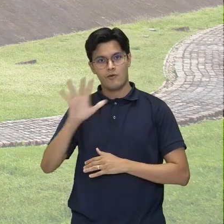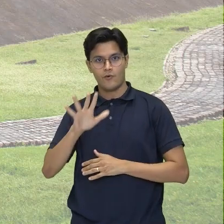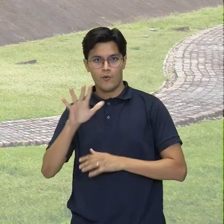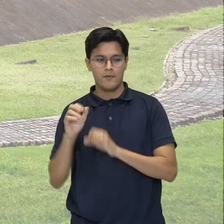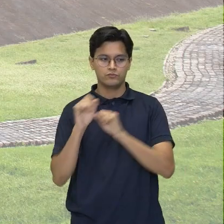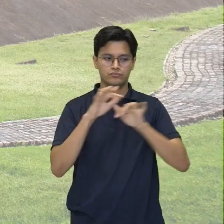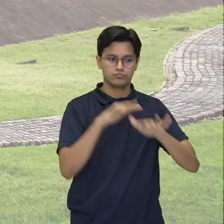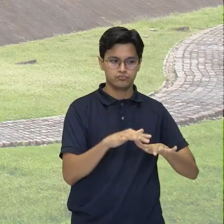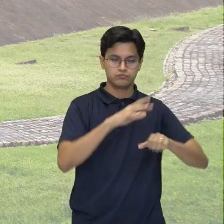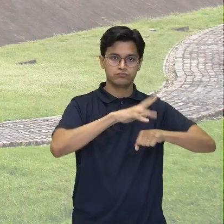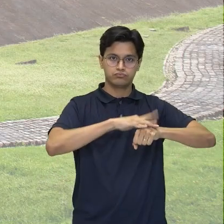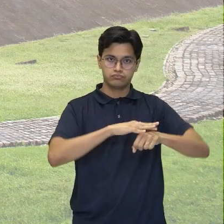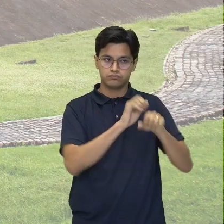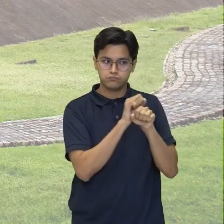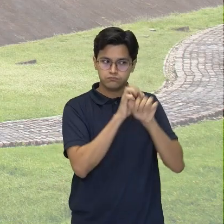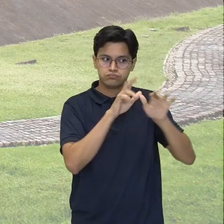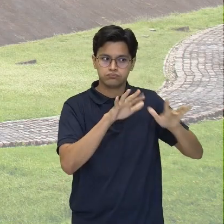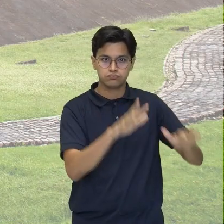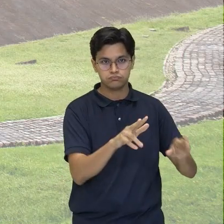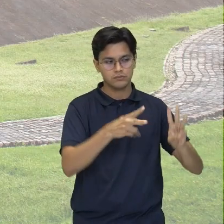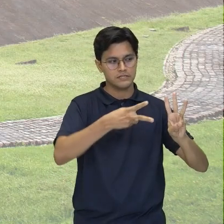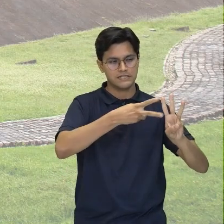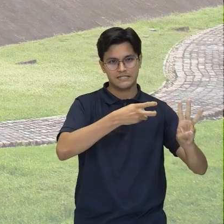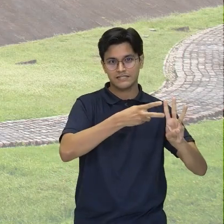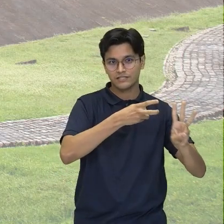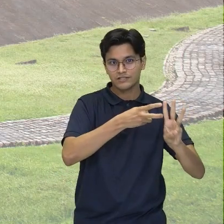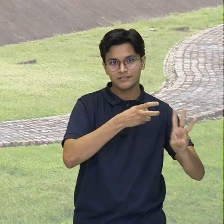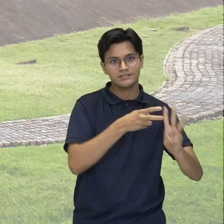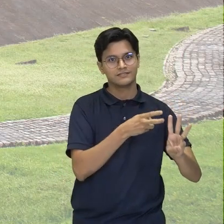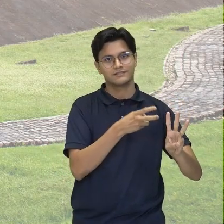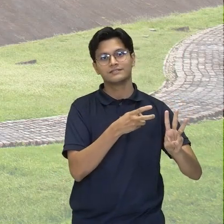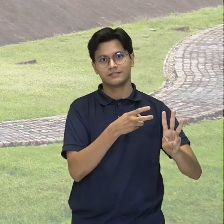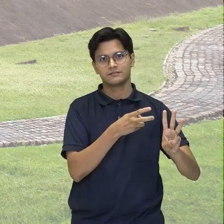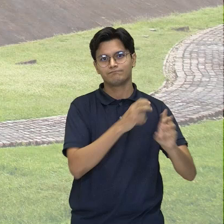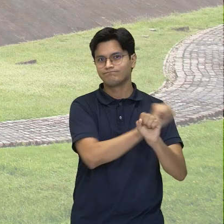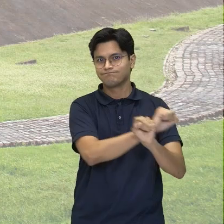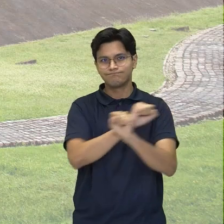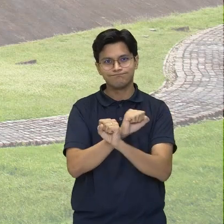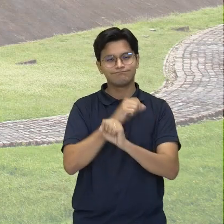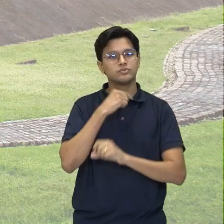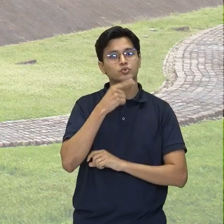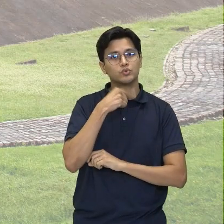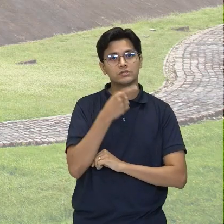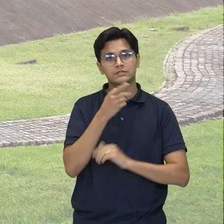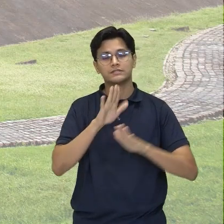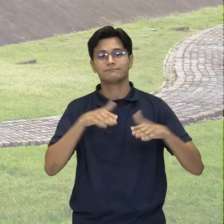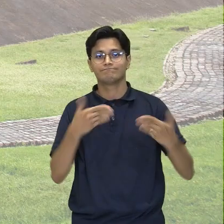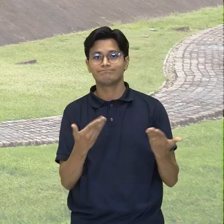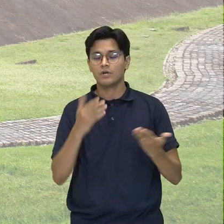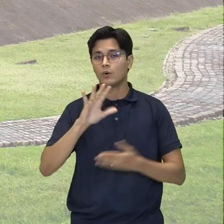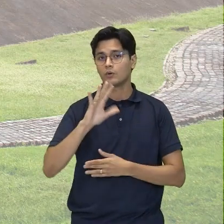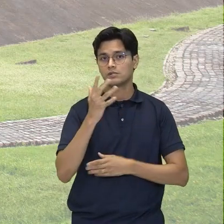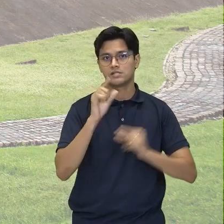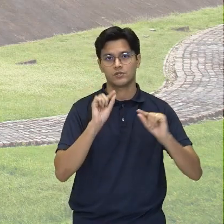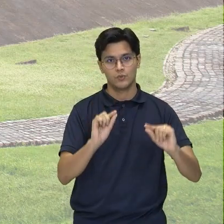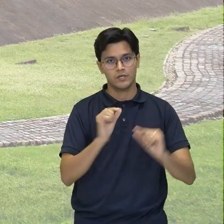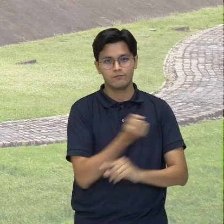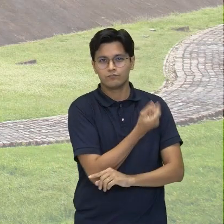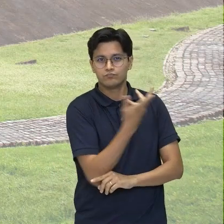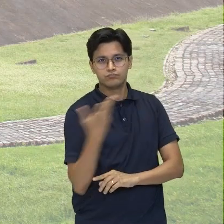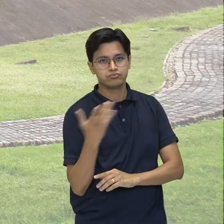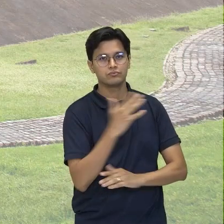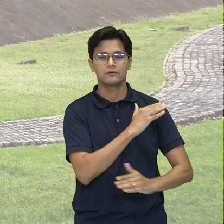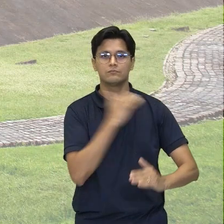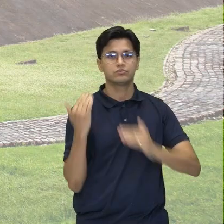às quais os indígenas não têm imunidade, e muitas perdas humanas vão ser ocasionadas por